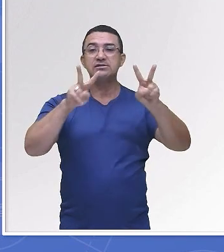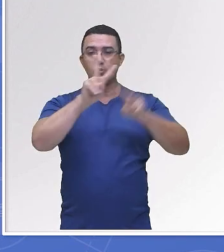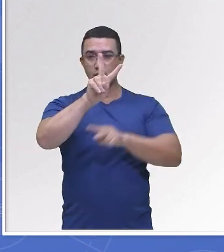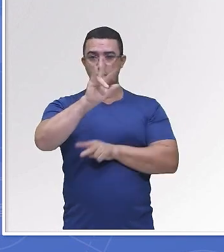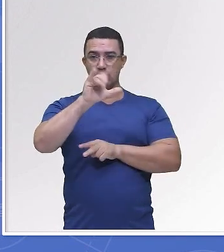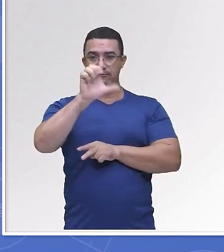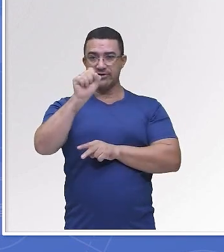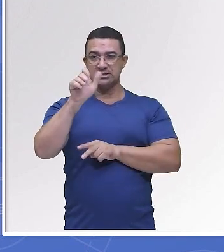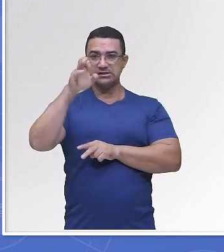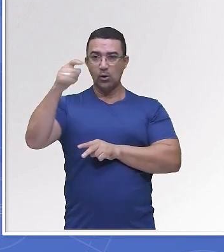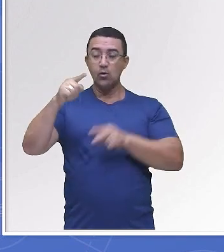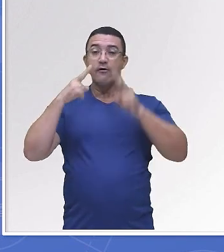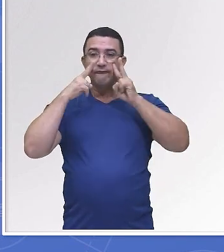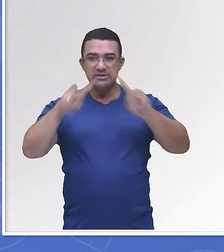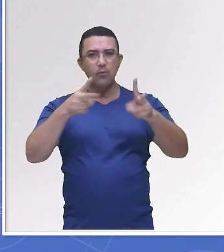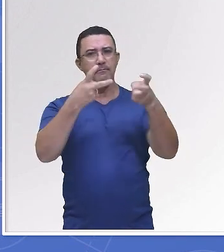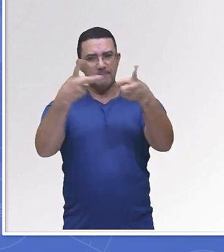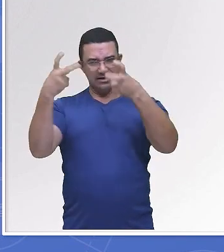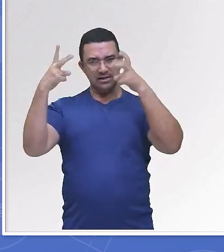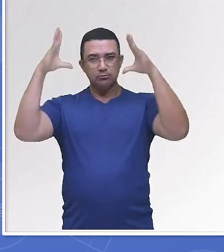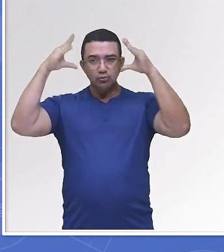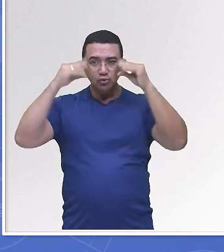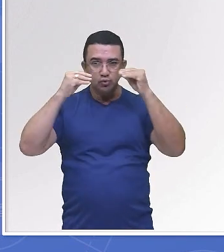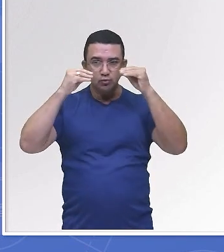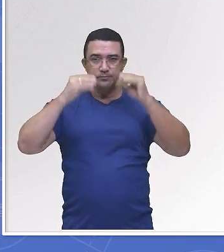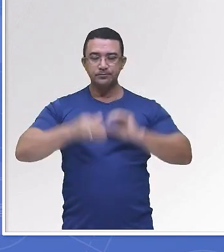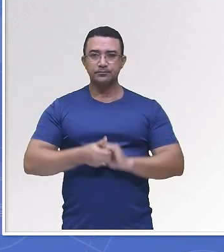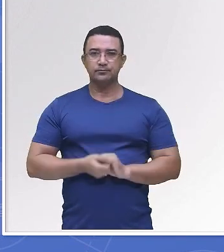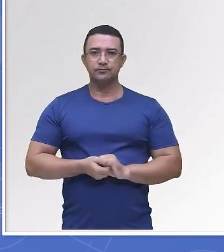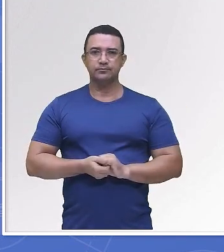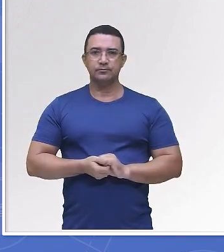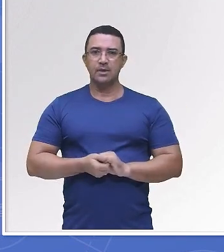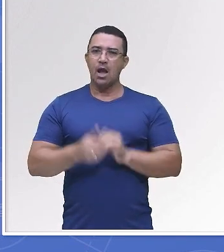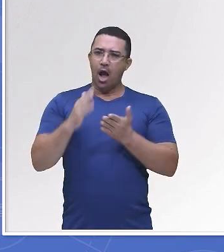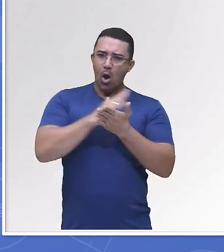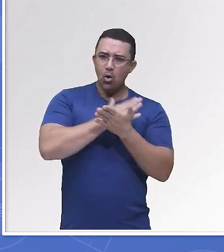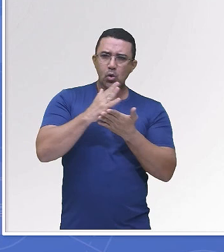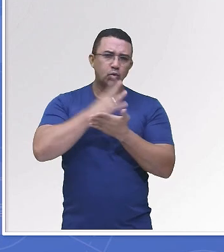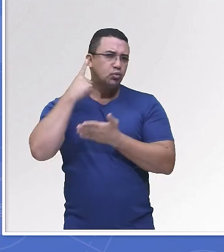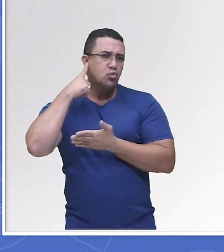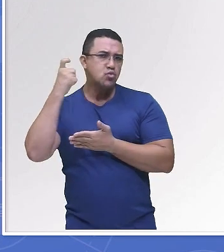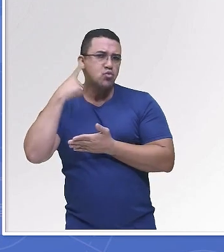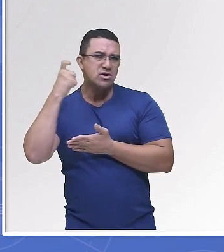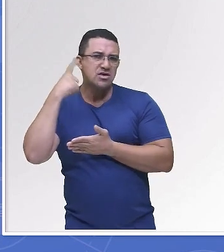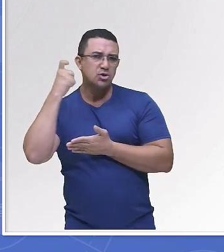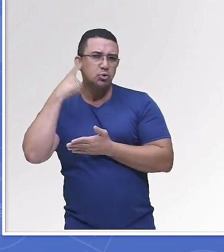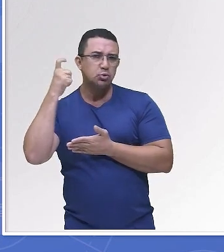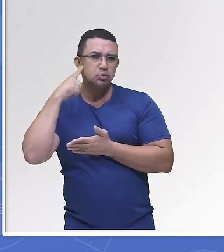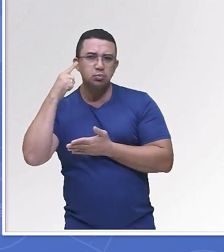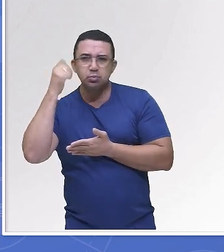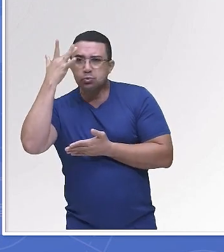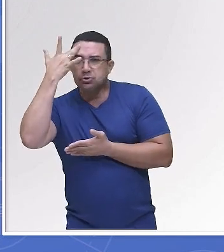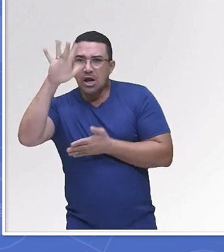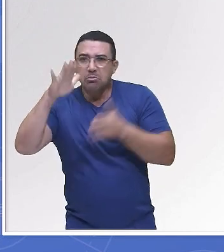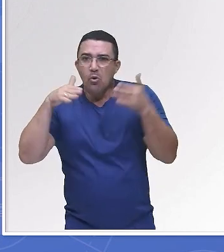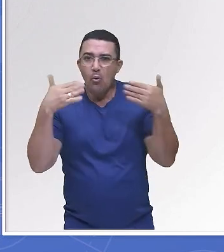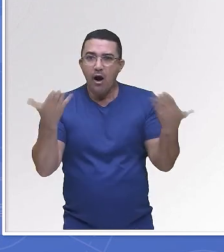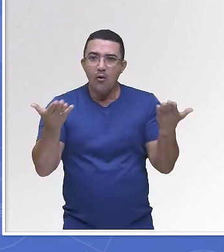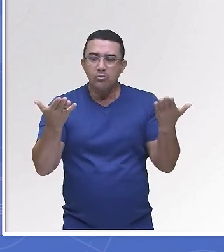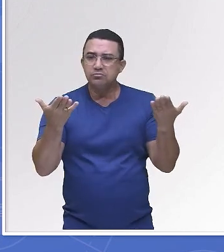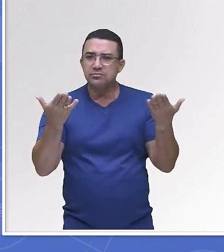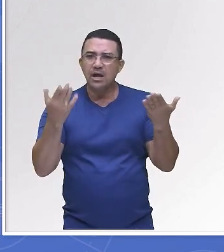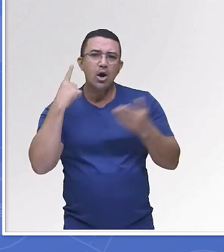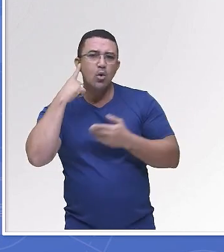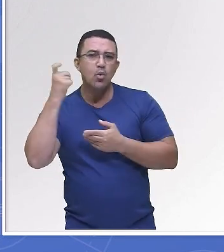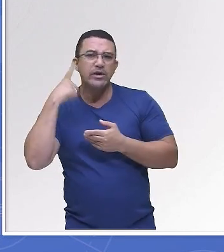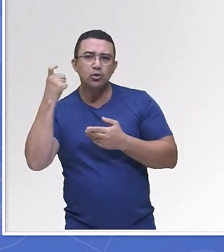perceber pela visão. Na sequência, alguns ruídos não identificáveis, ruídos. O que é